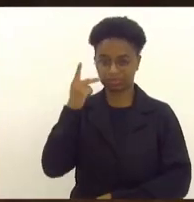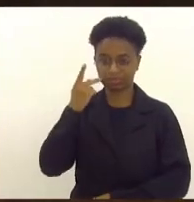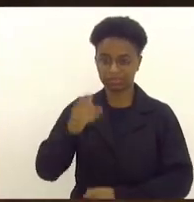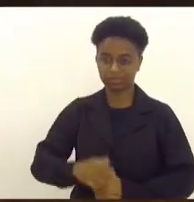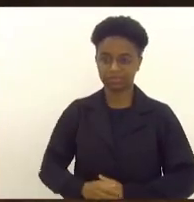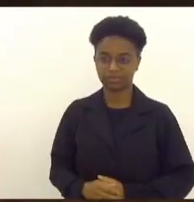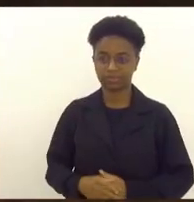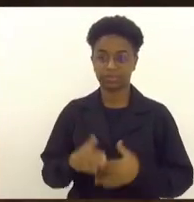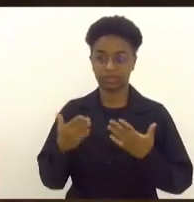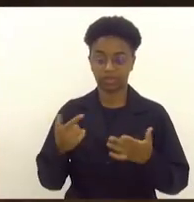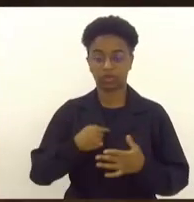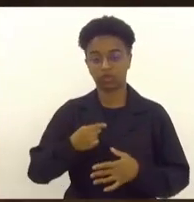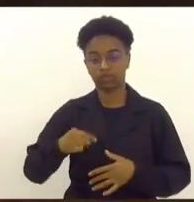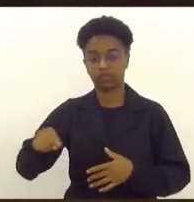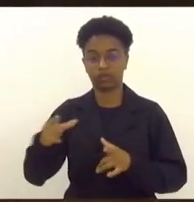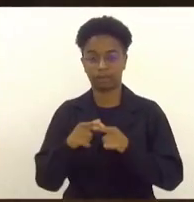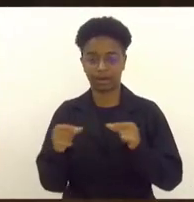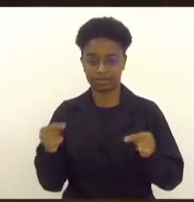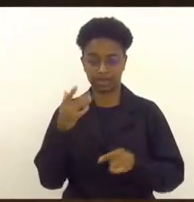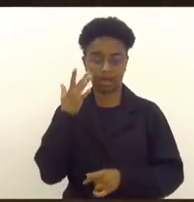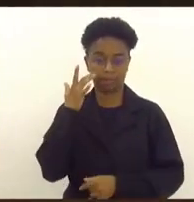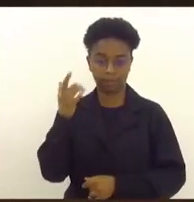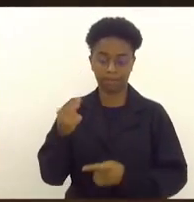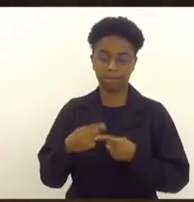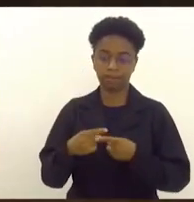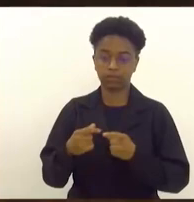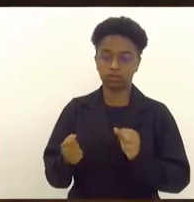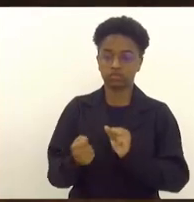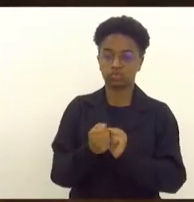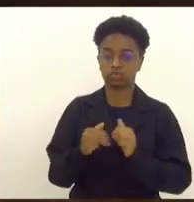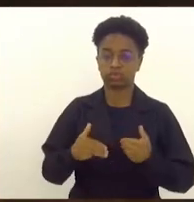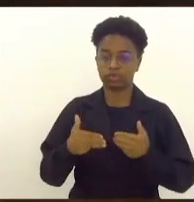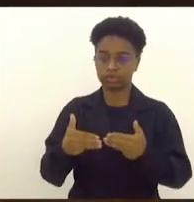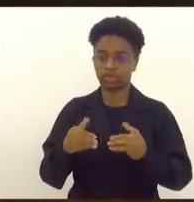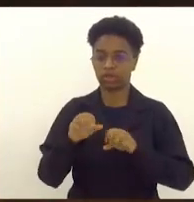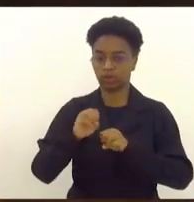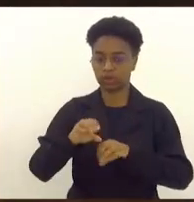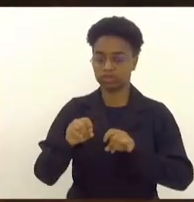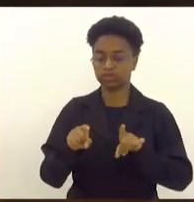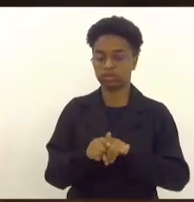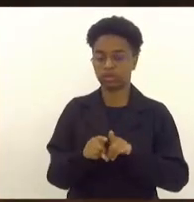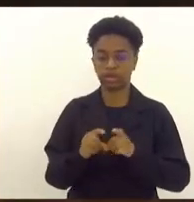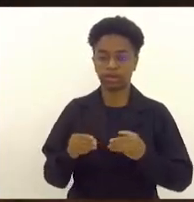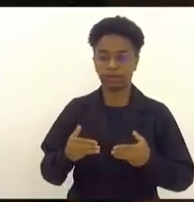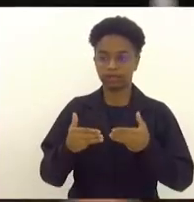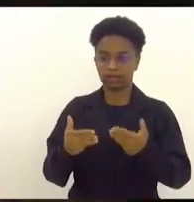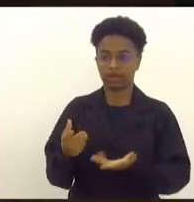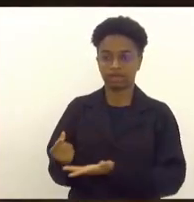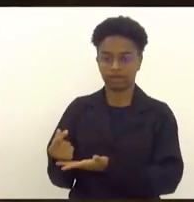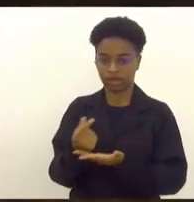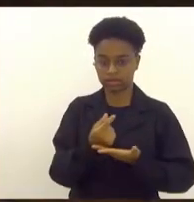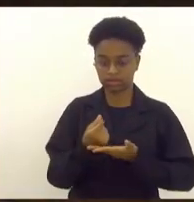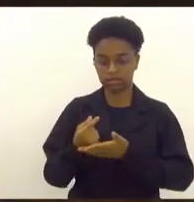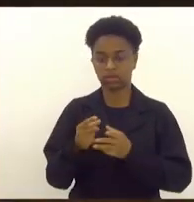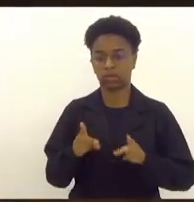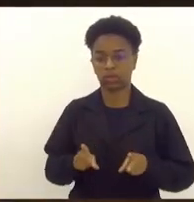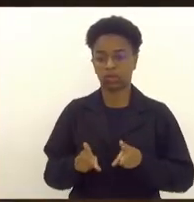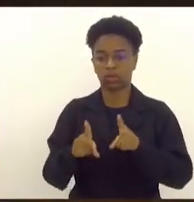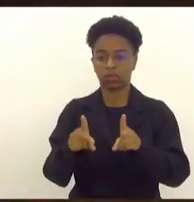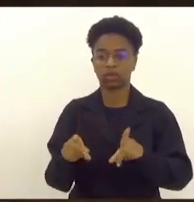Então vou estar em Brasília amanhã no Ministério da Educação e do Ministério da Fazenda dando seguimento